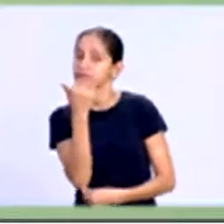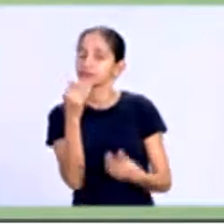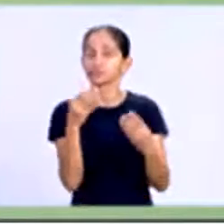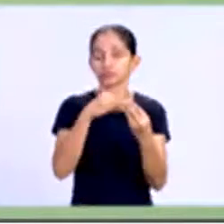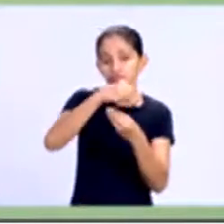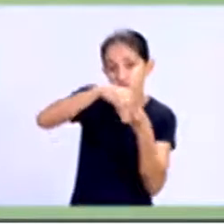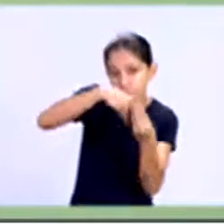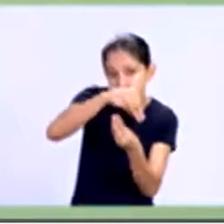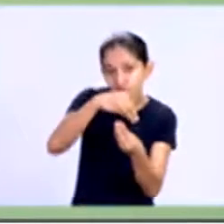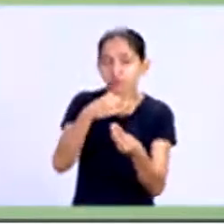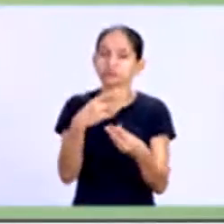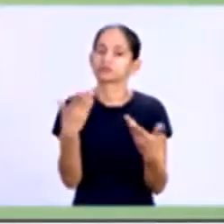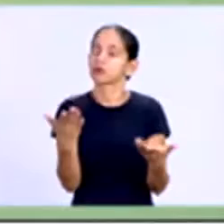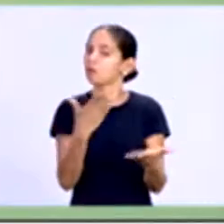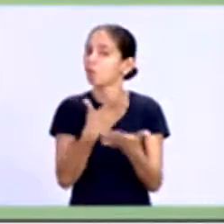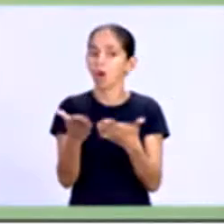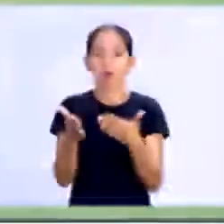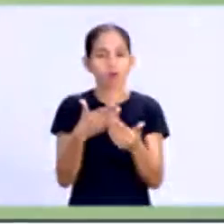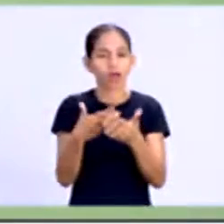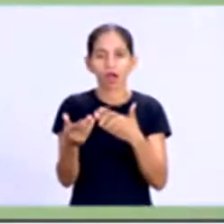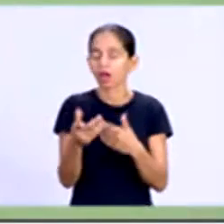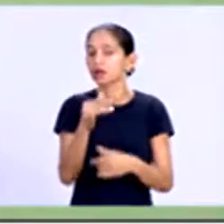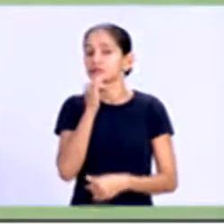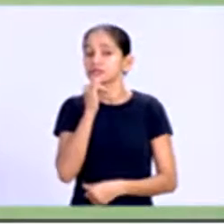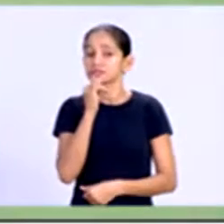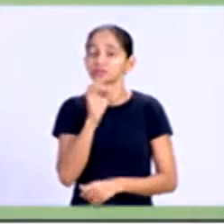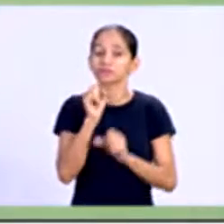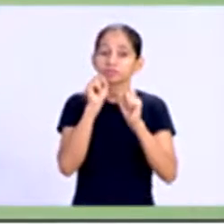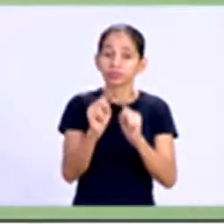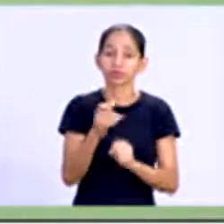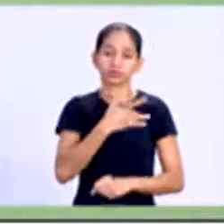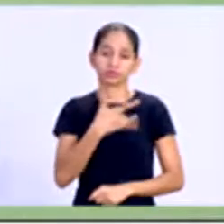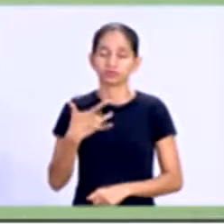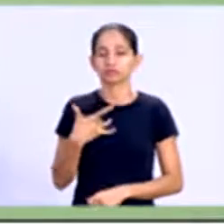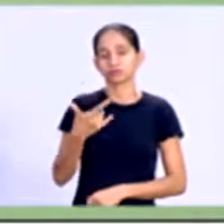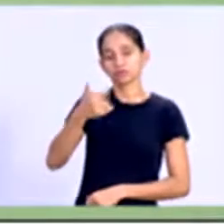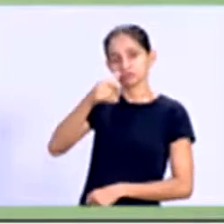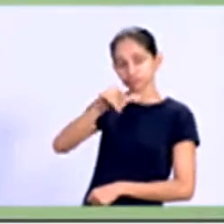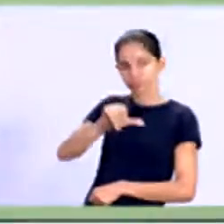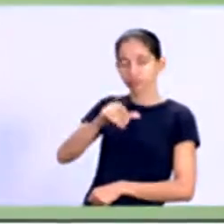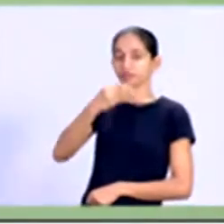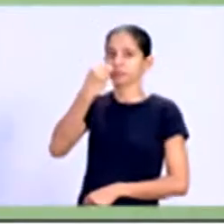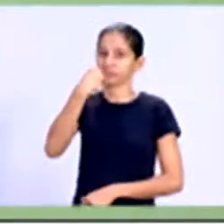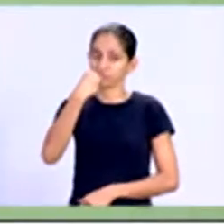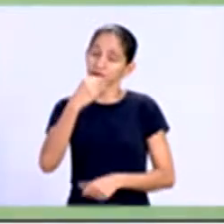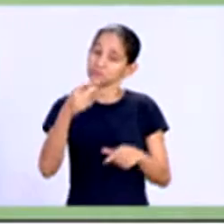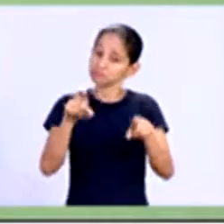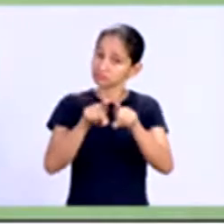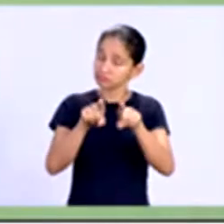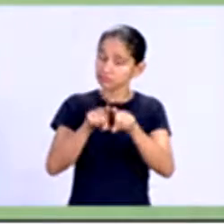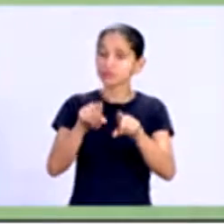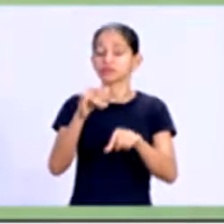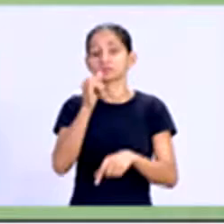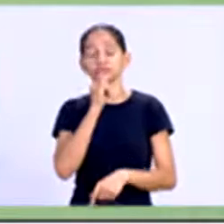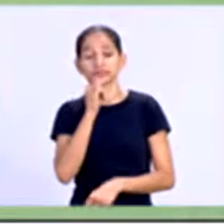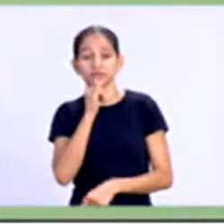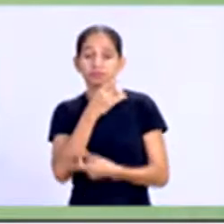substância química que seja prejudicial à saúde. Por exemplo,